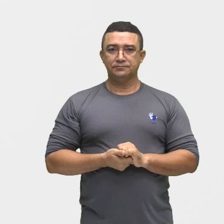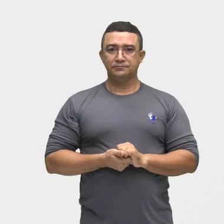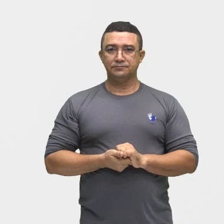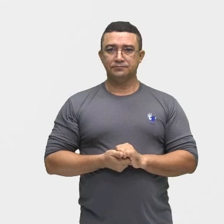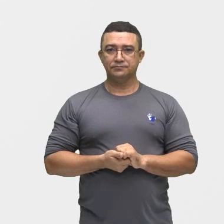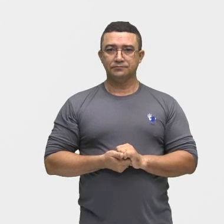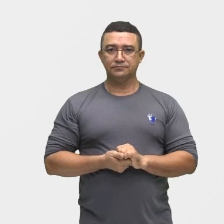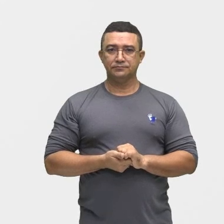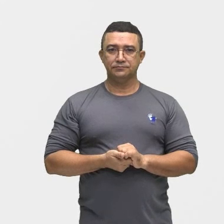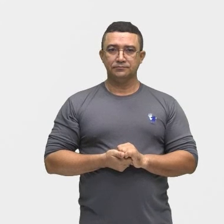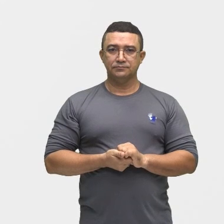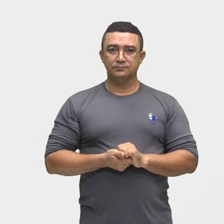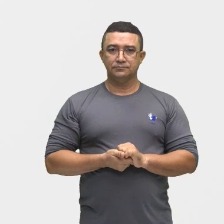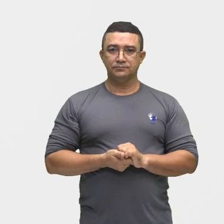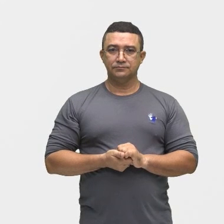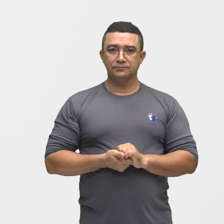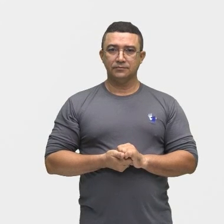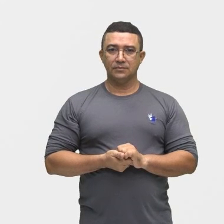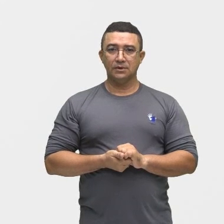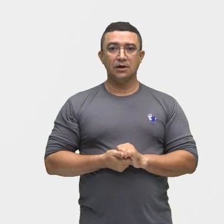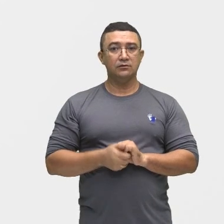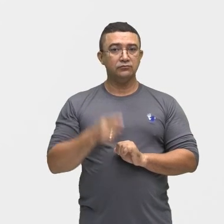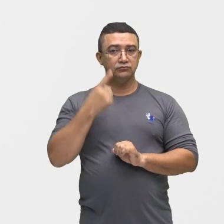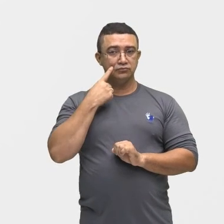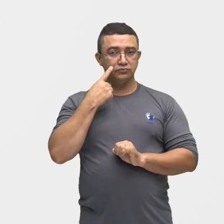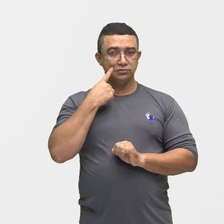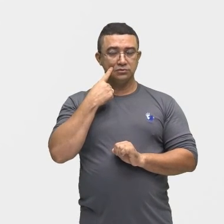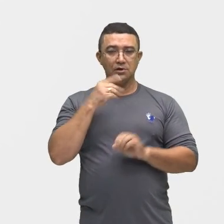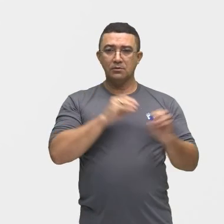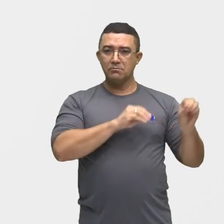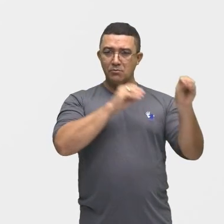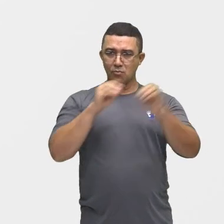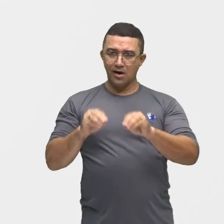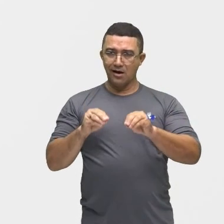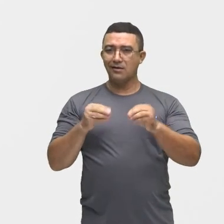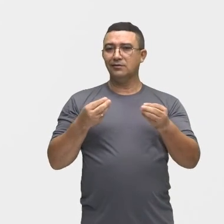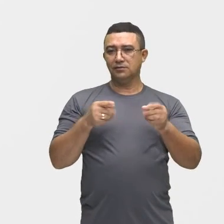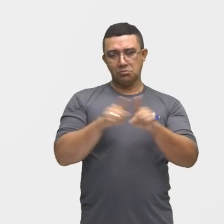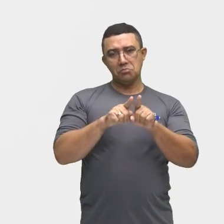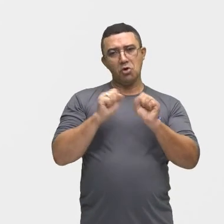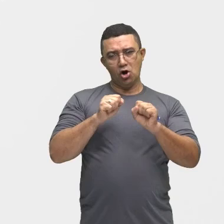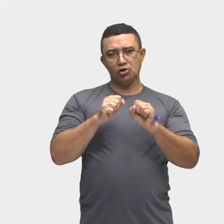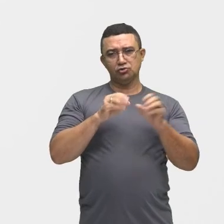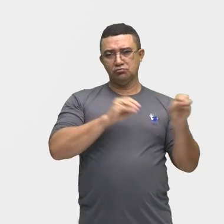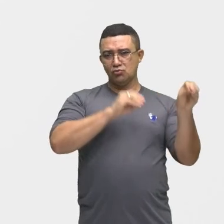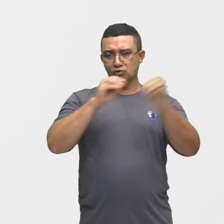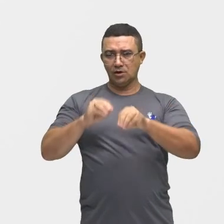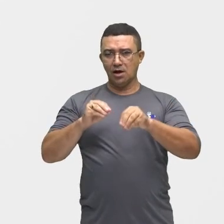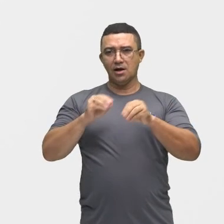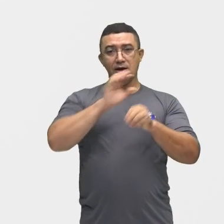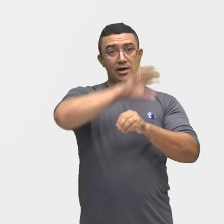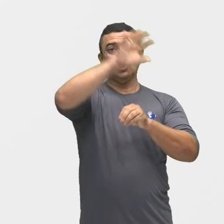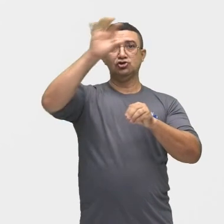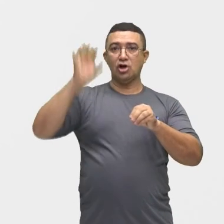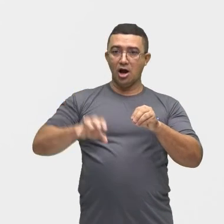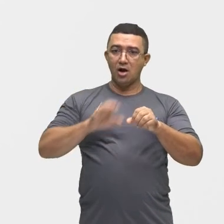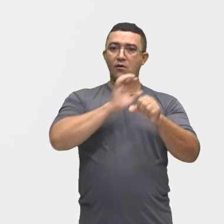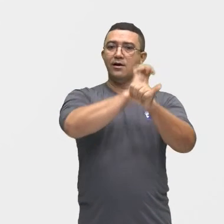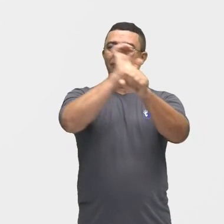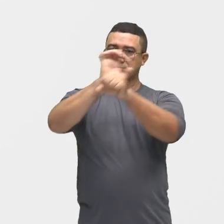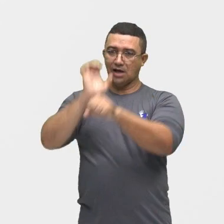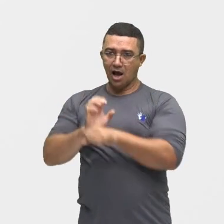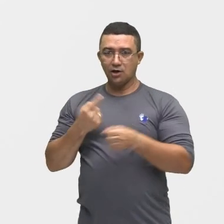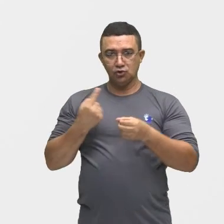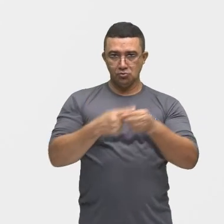da população. Então aí a gente tem migrar, é trocar de país, você também pode ali trocar de região, de estado,